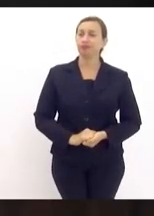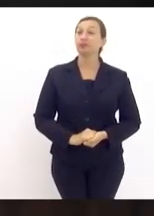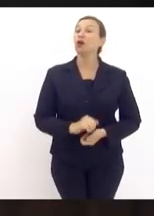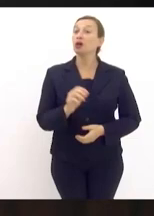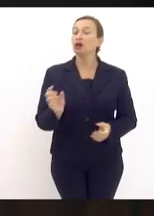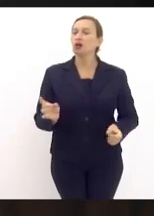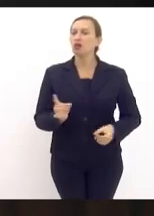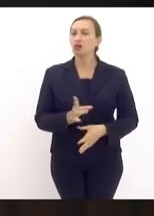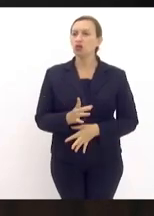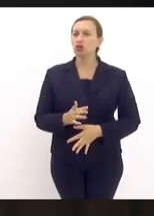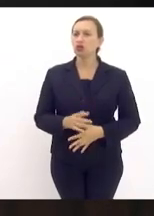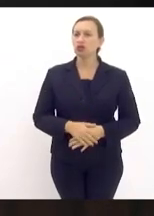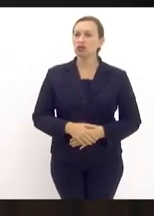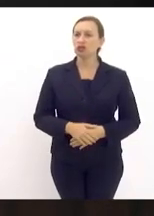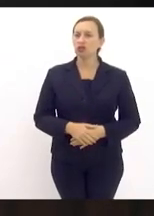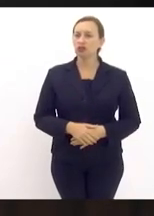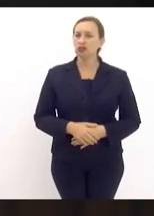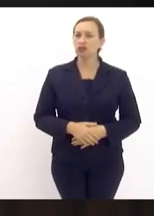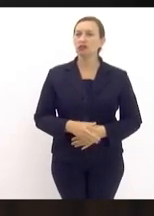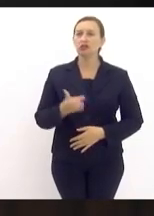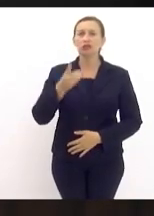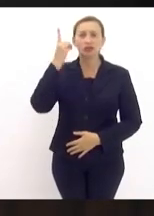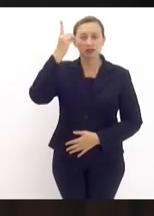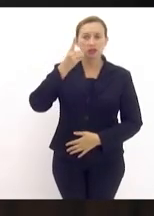Próximo orador inscrito é o nobre